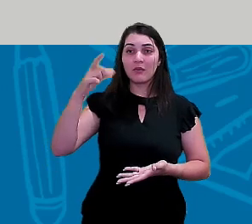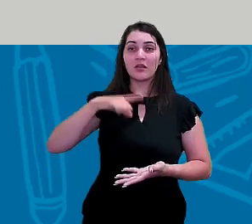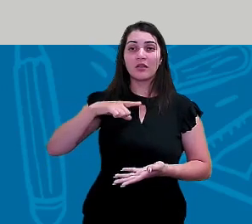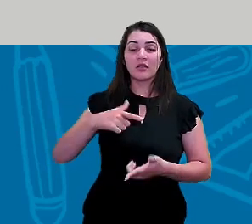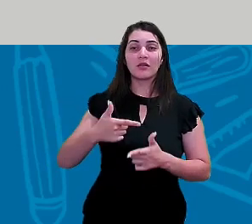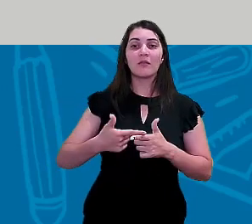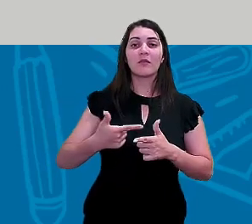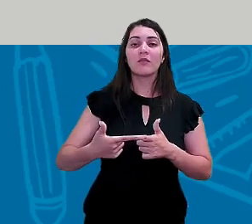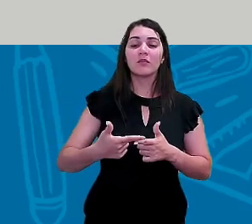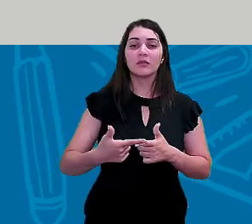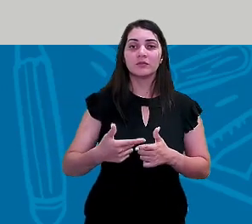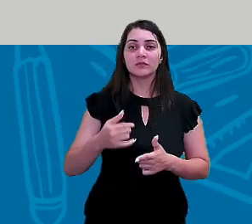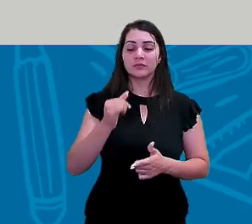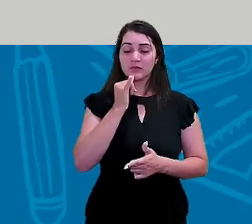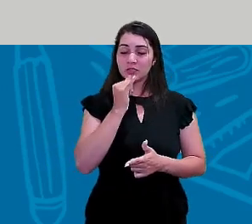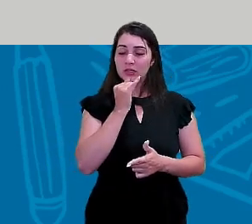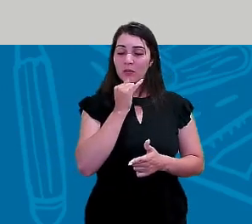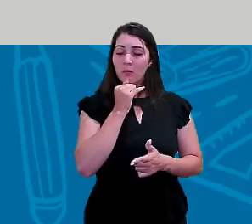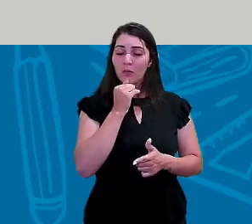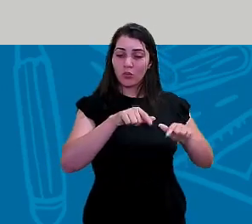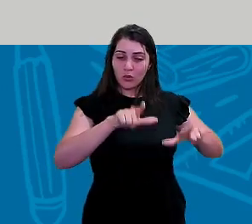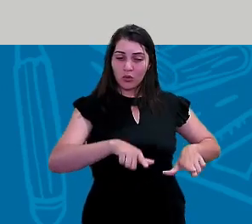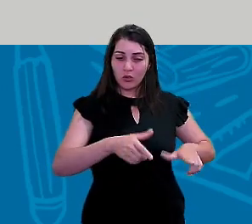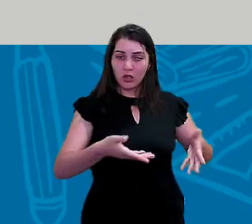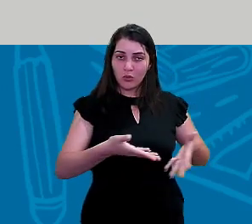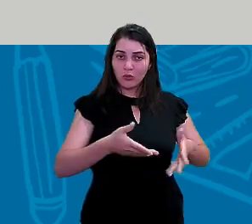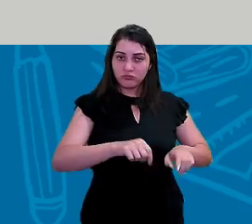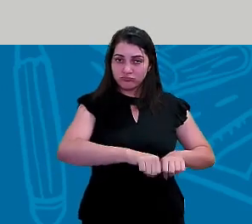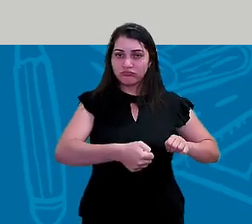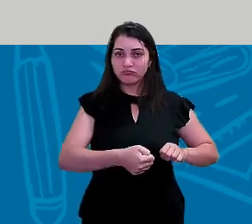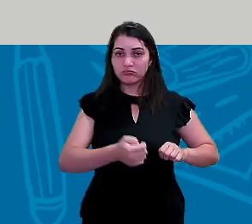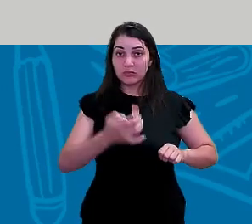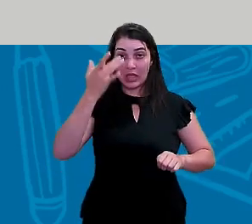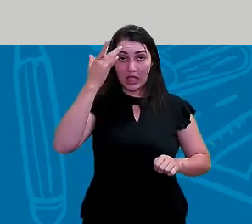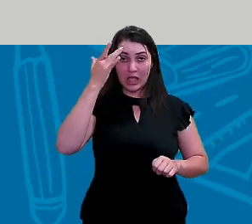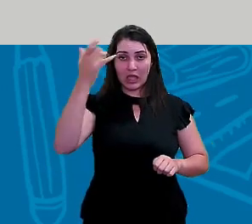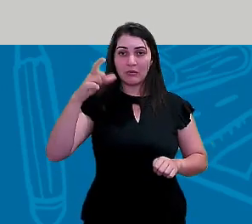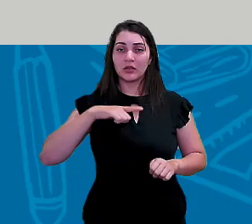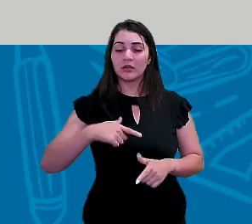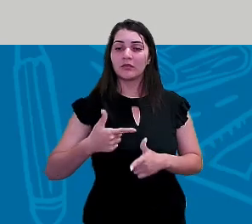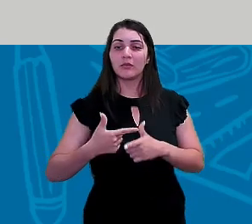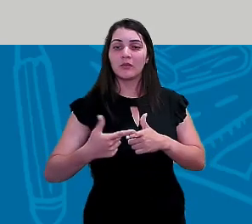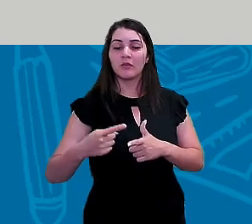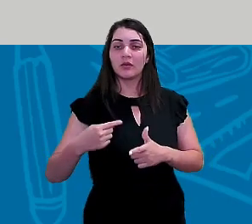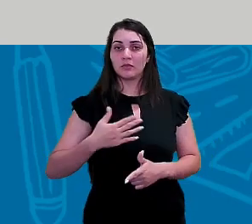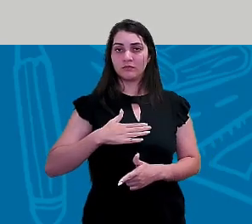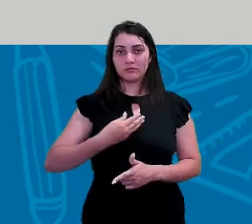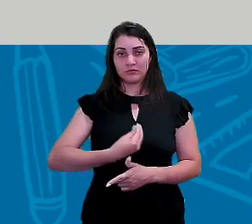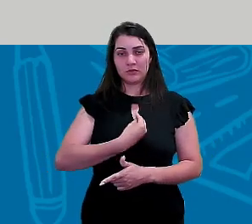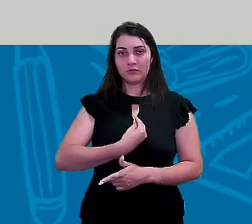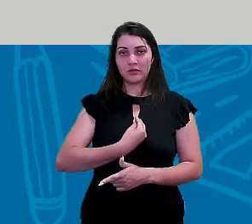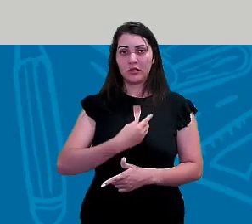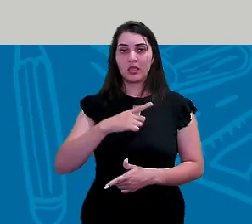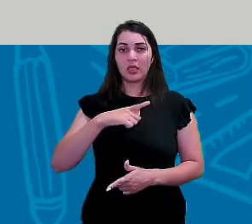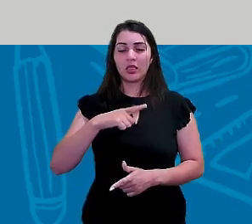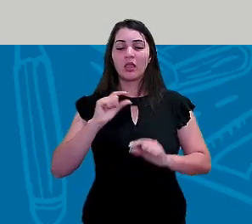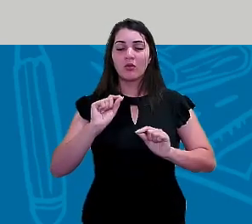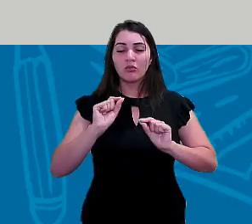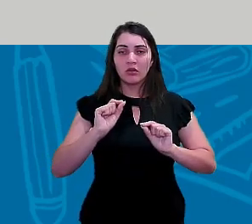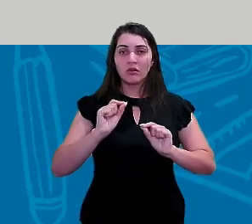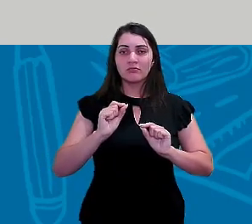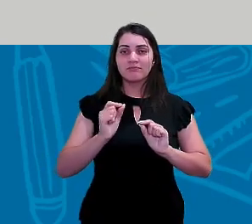hoje, consequentemente, amanhã, isso vai trazer um certo malefício para a minha vida. Então, a gente tem que, ó,